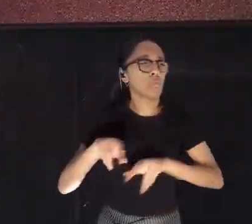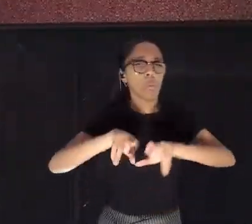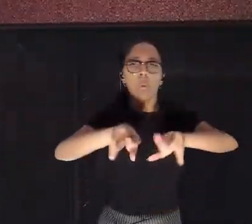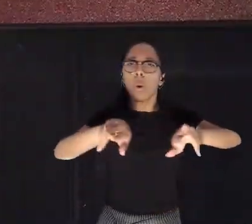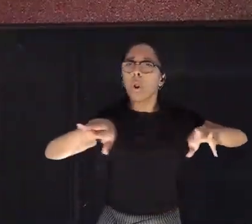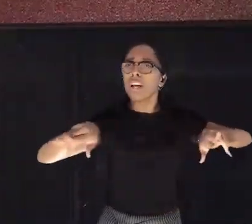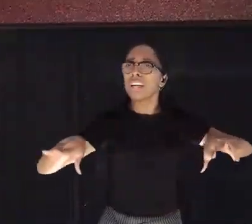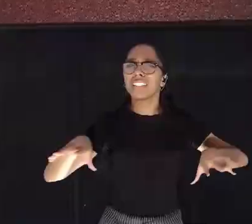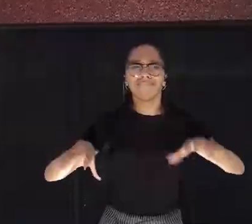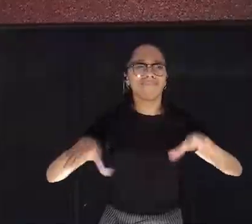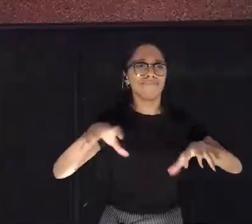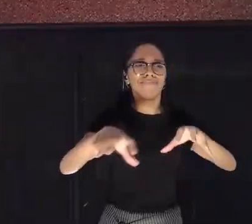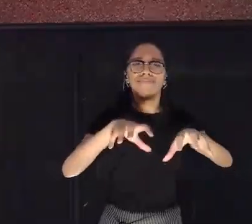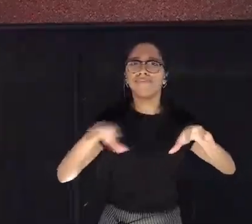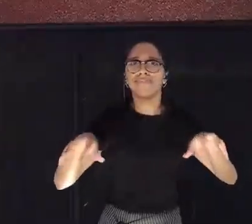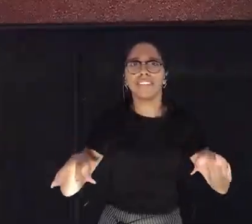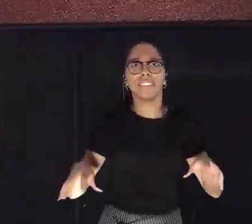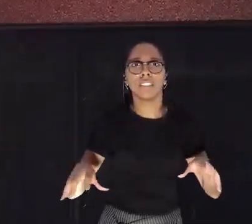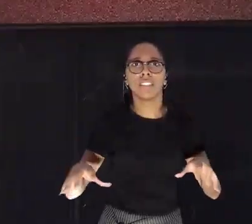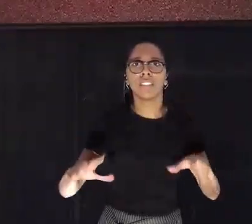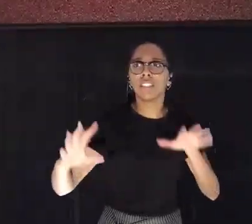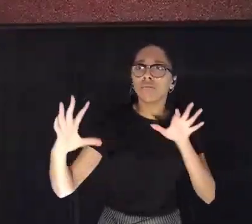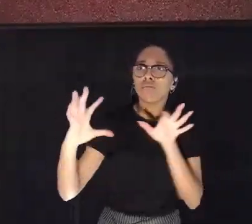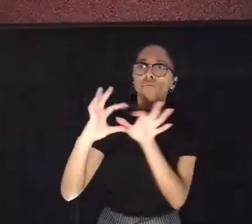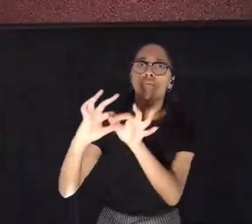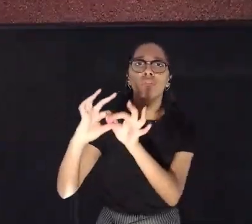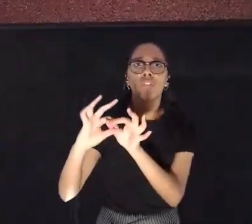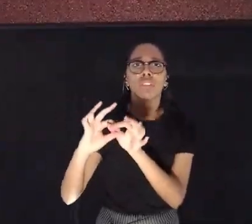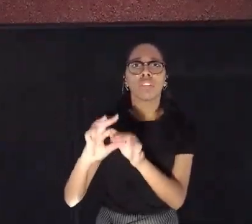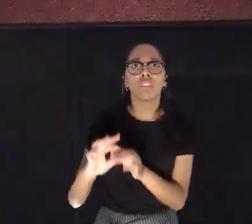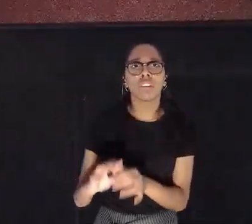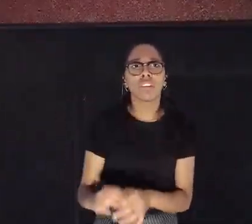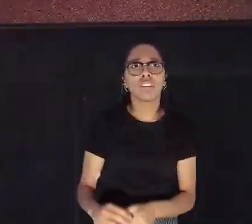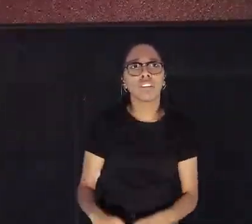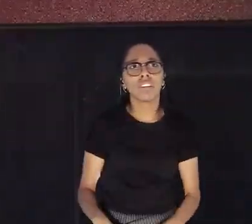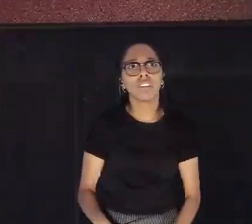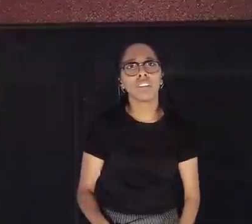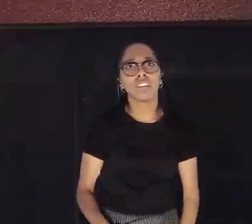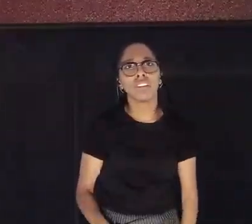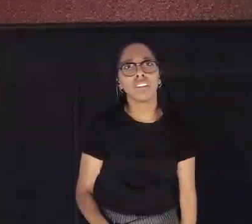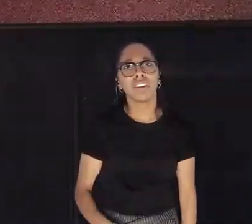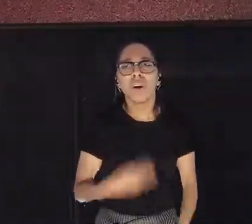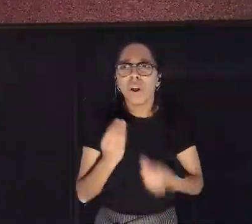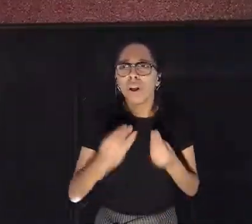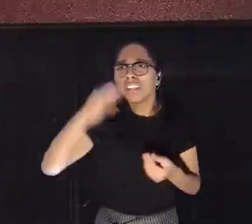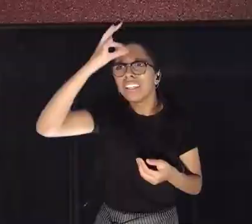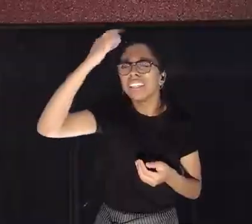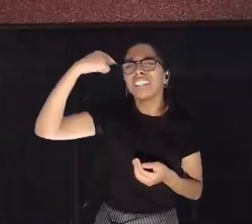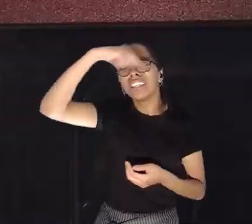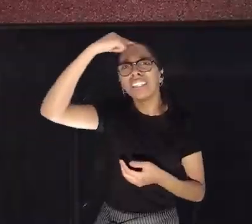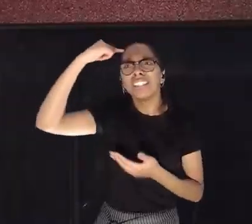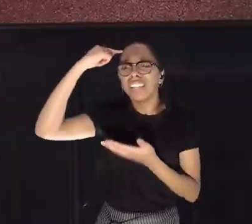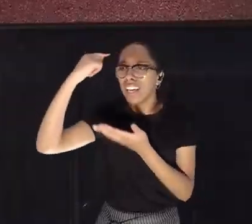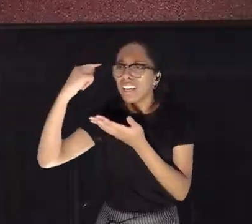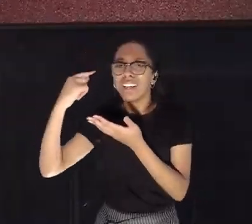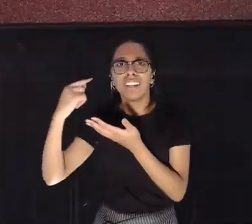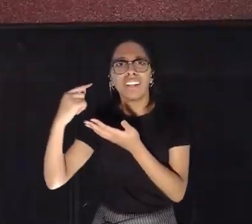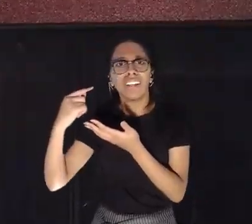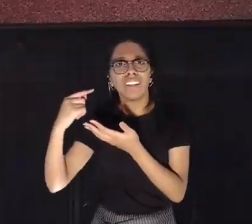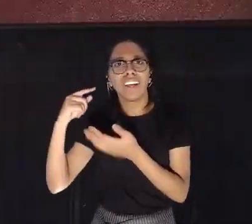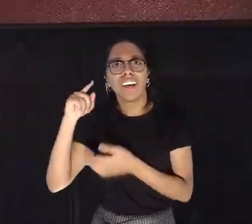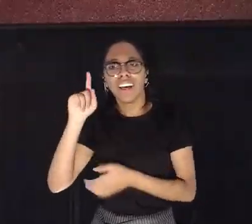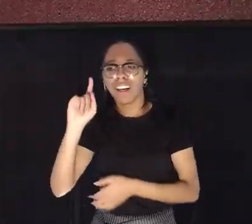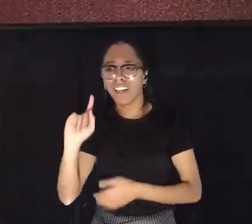em todos os lugares. Não apague o Espírito. E como é que eu alimento o Espírito? Fala